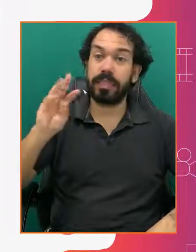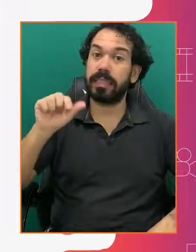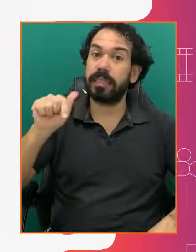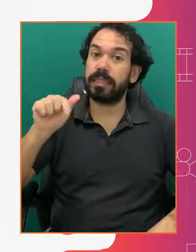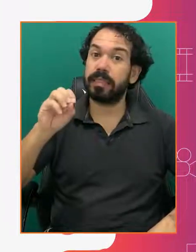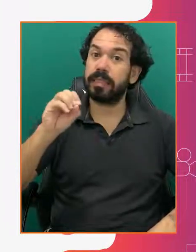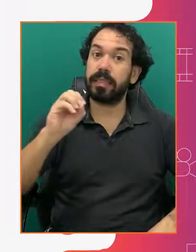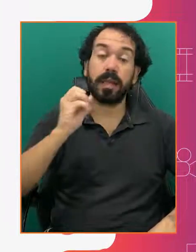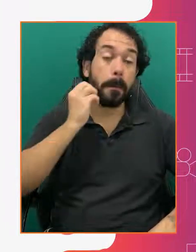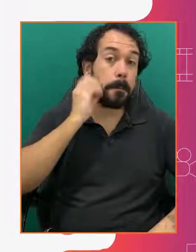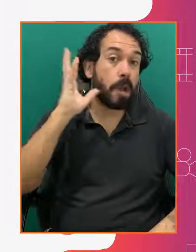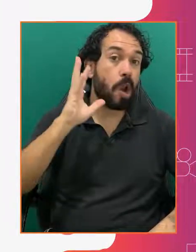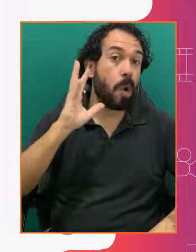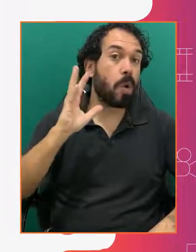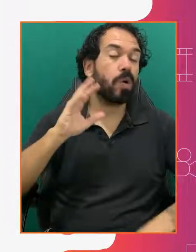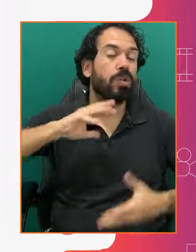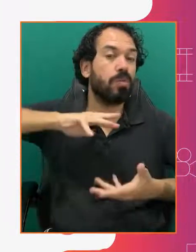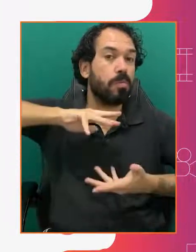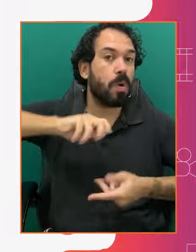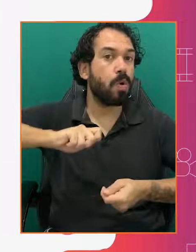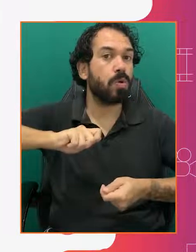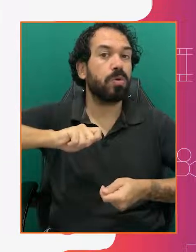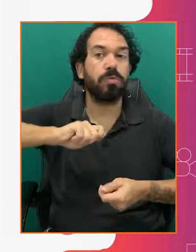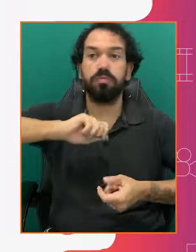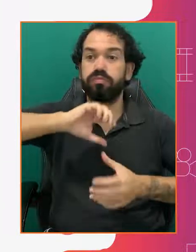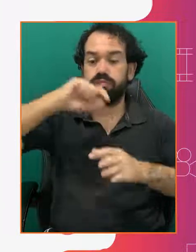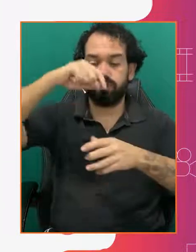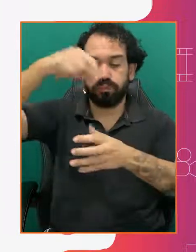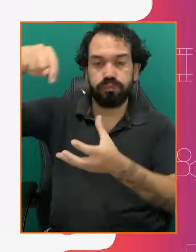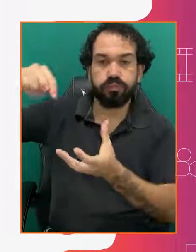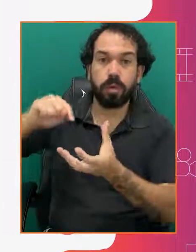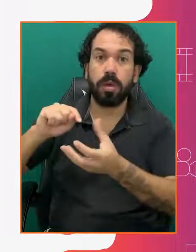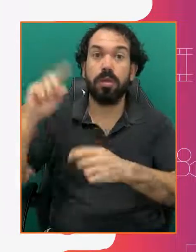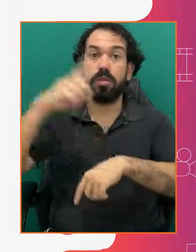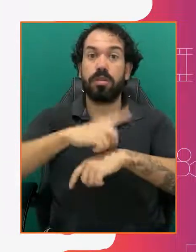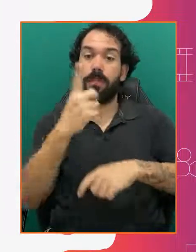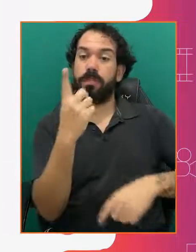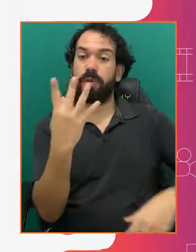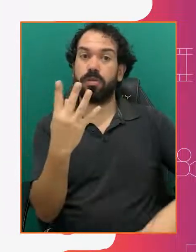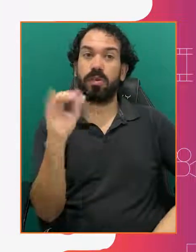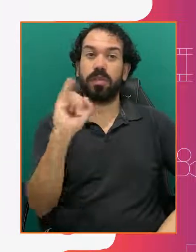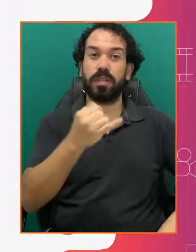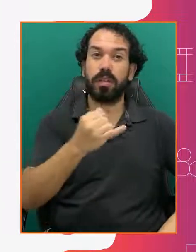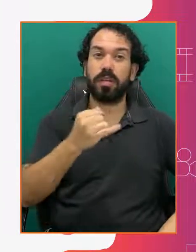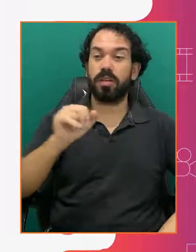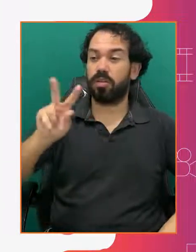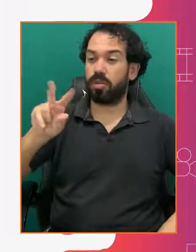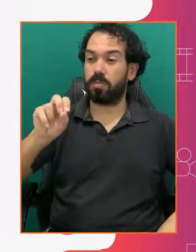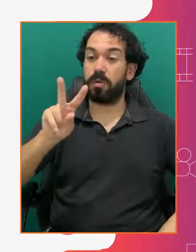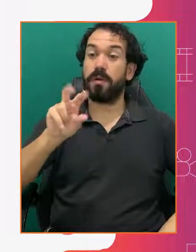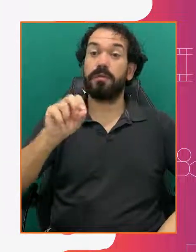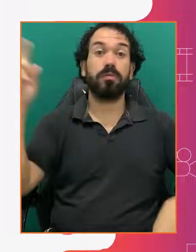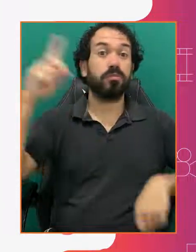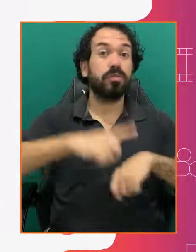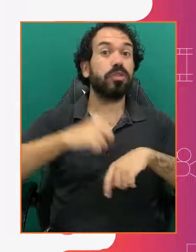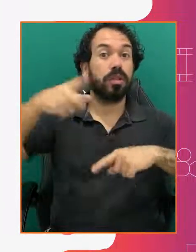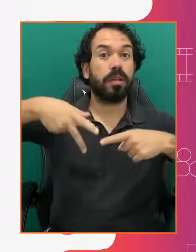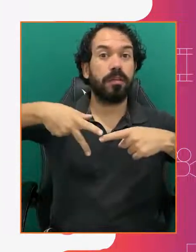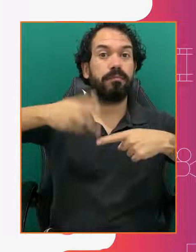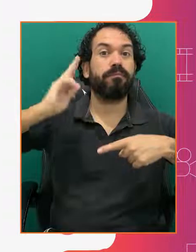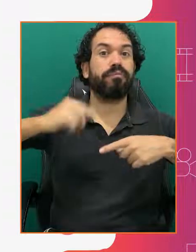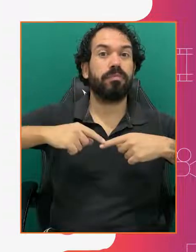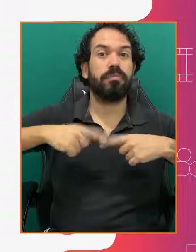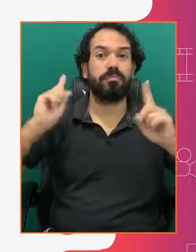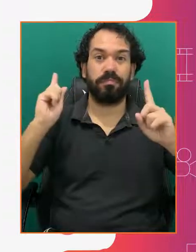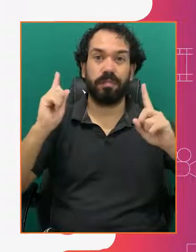1,370 bilhão em todo o mundo no dia 14 de janeiro de 2020, que foi a data do seu lançamento, de